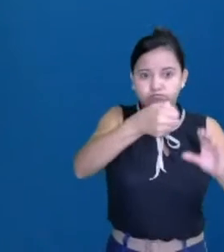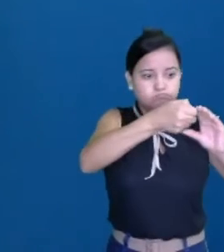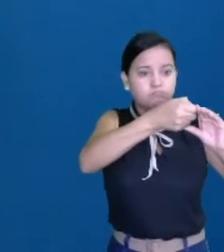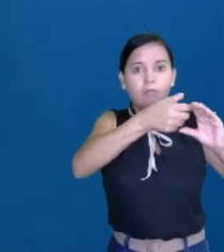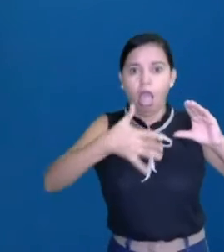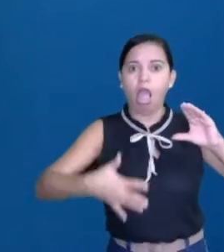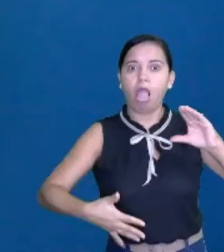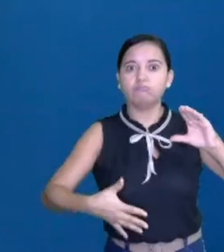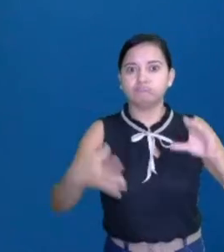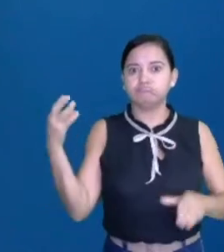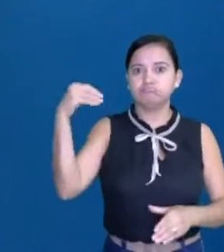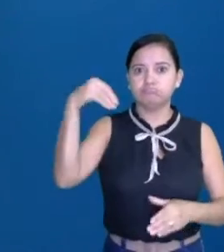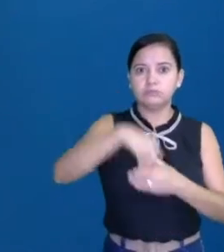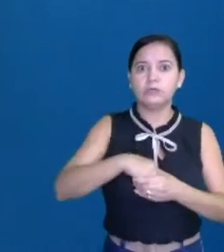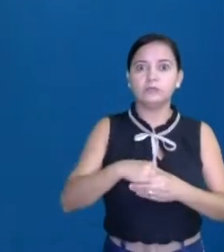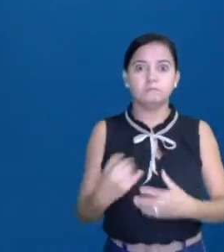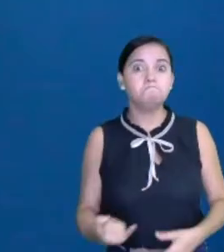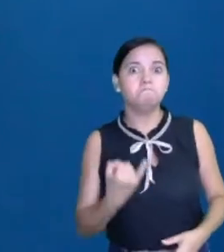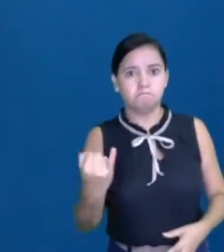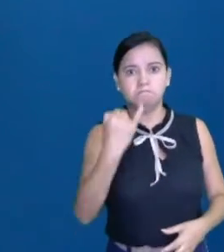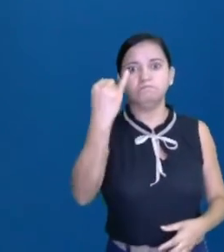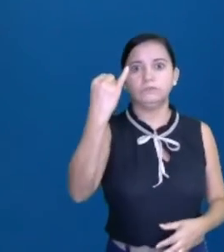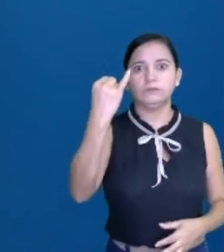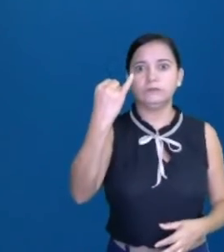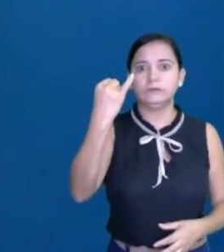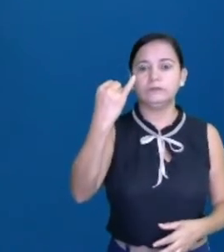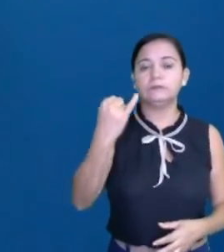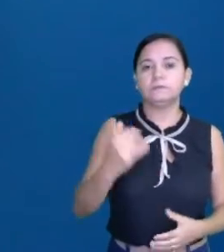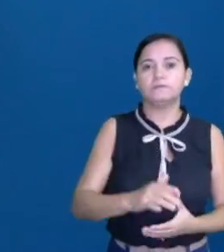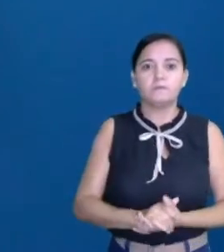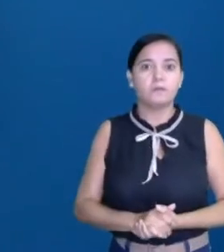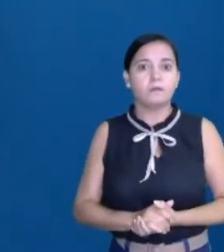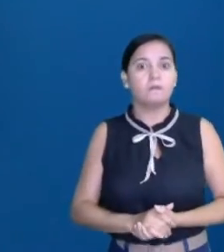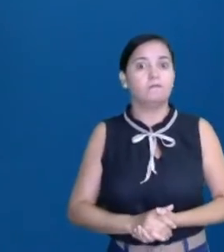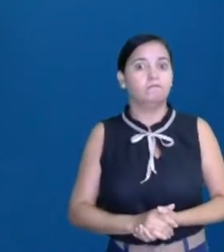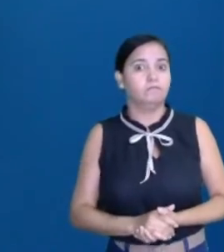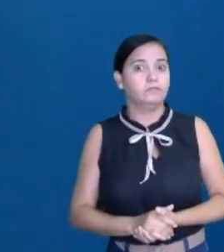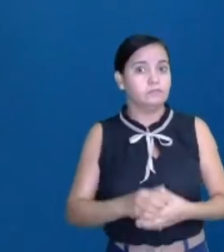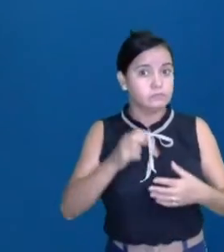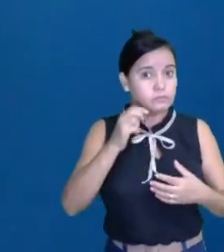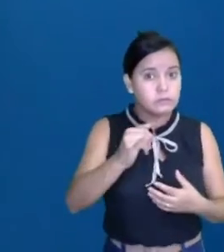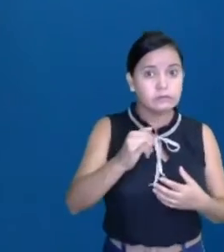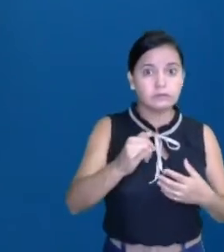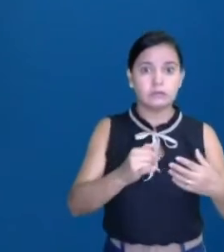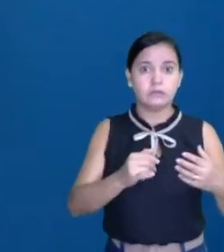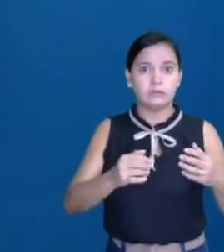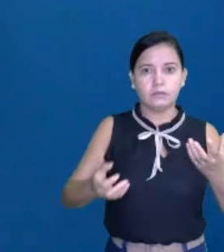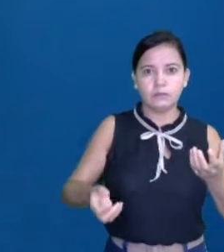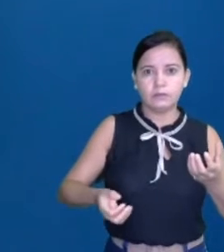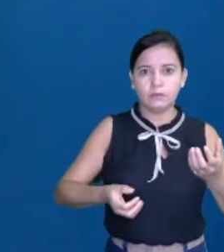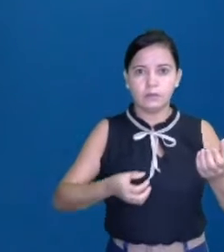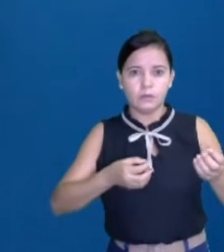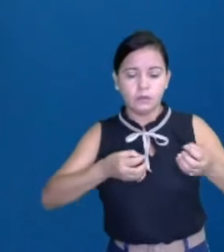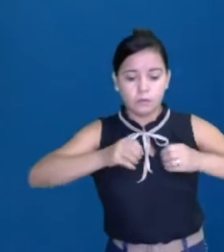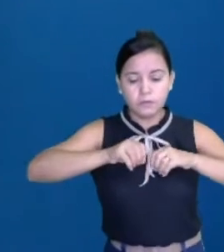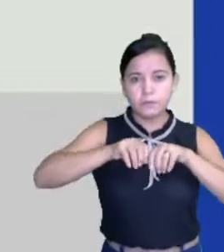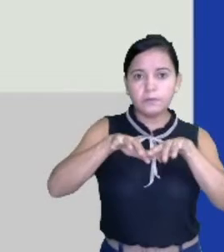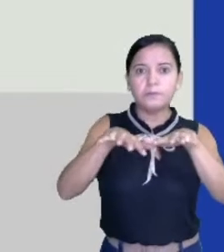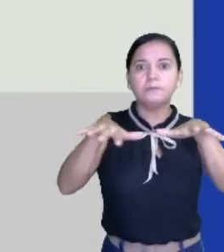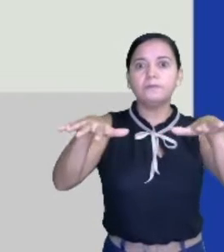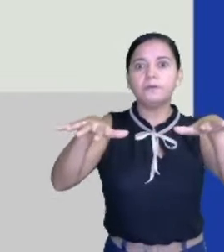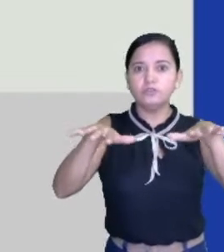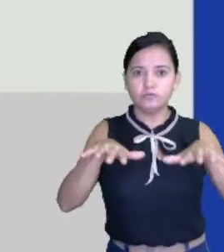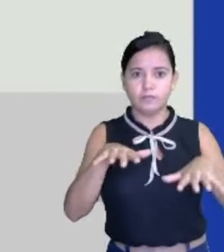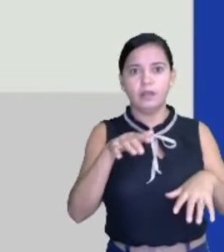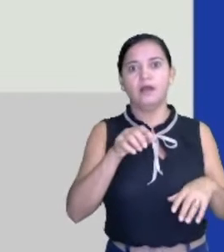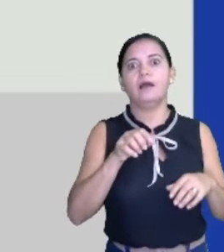que é de ser um agente oxidante. E essa ação oxidante, essa ação de produção de radicais livres, seria nocivo